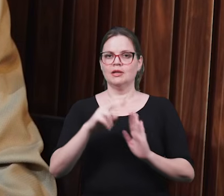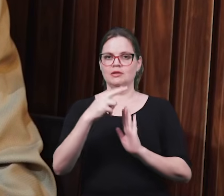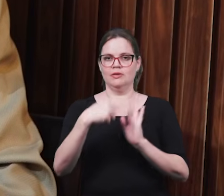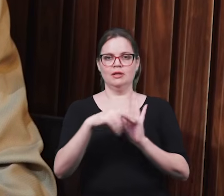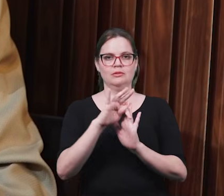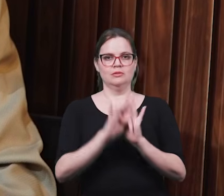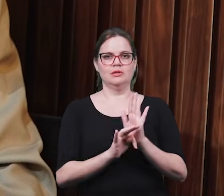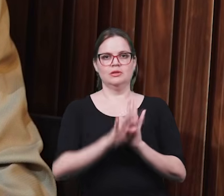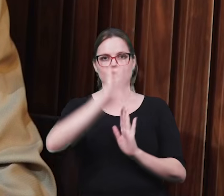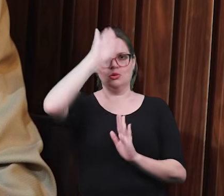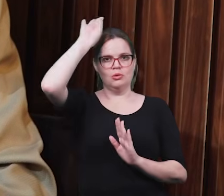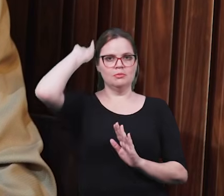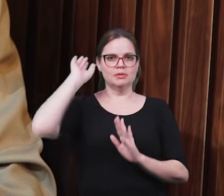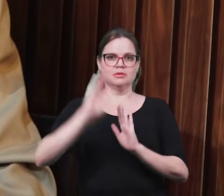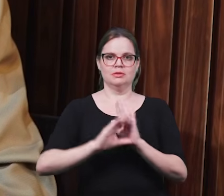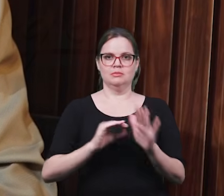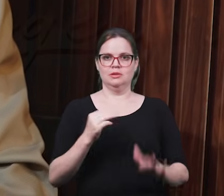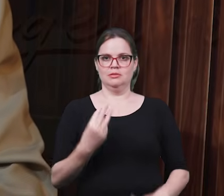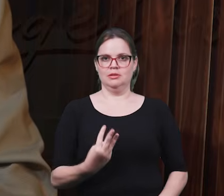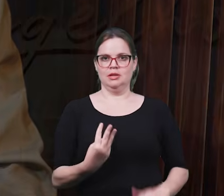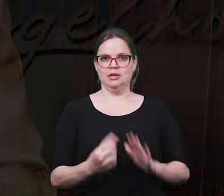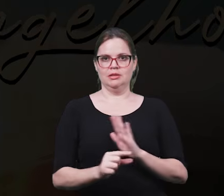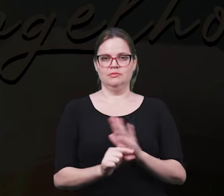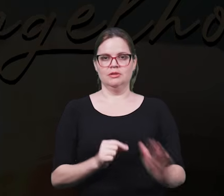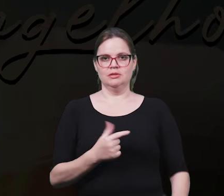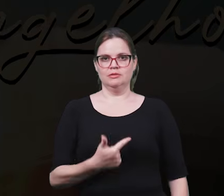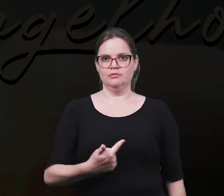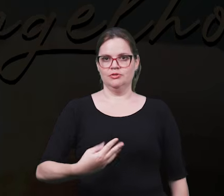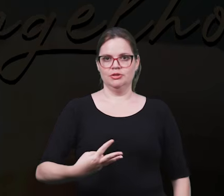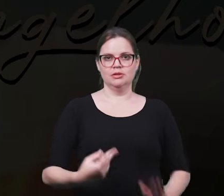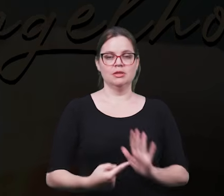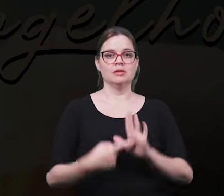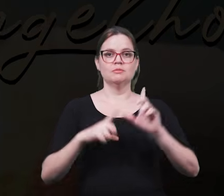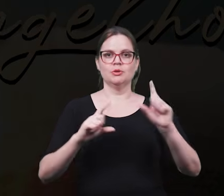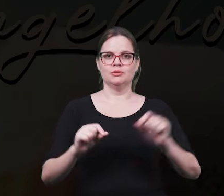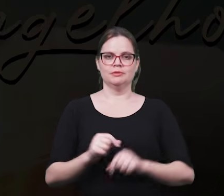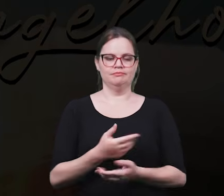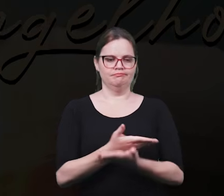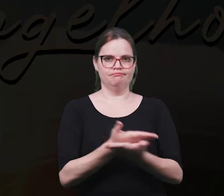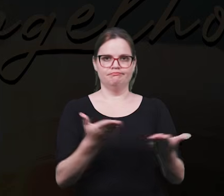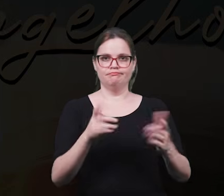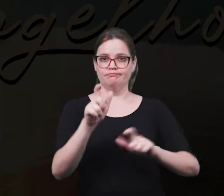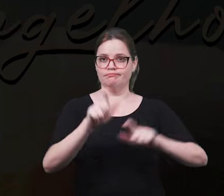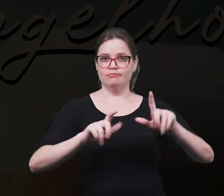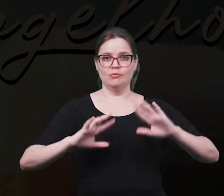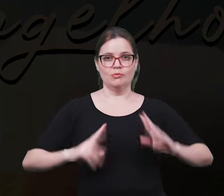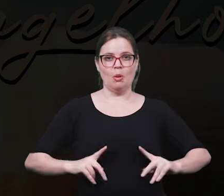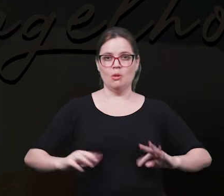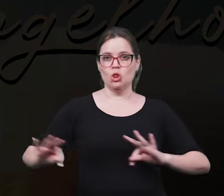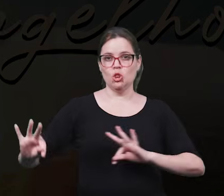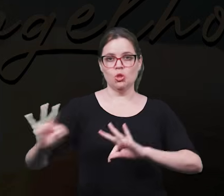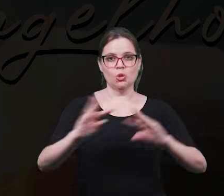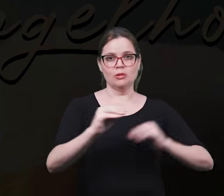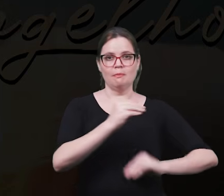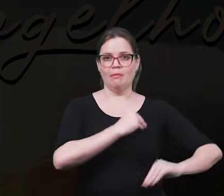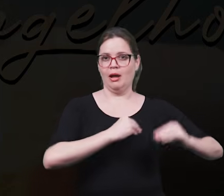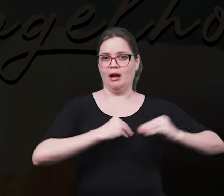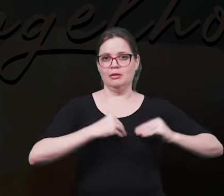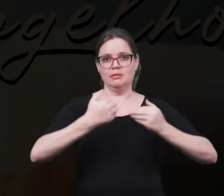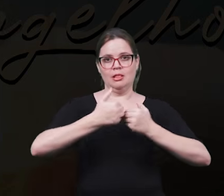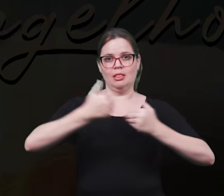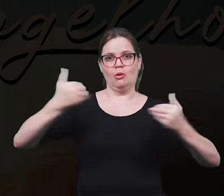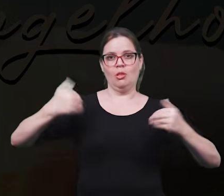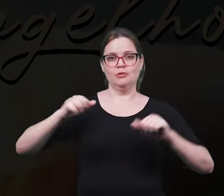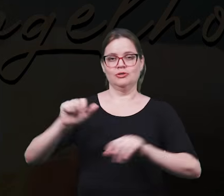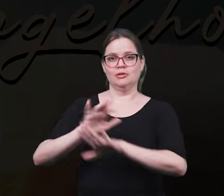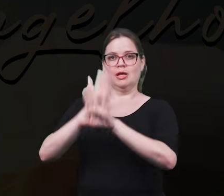3, verso 23, que diz assim: porque todos pecaram e destituídos estão da glória de Deus,